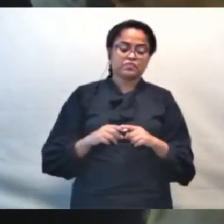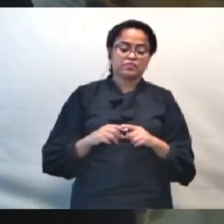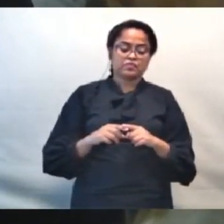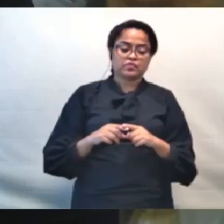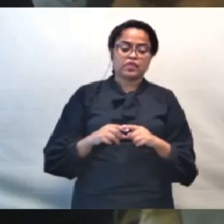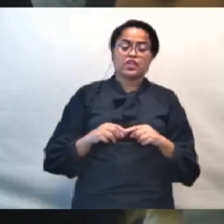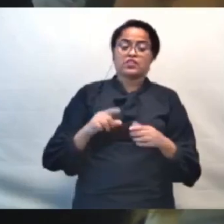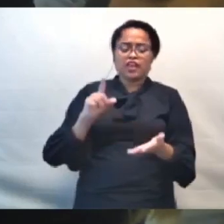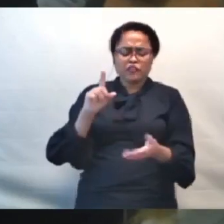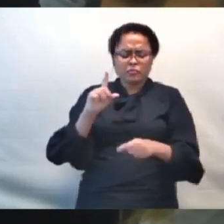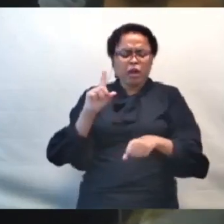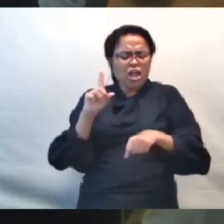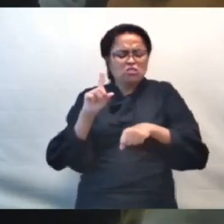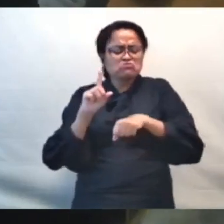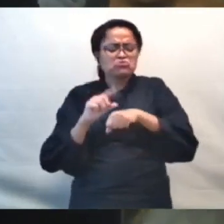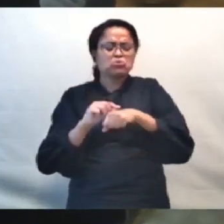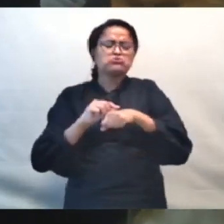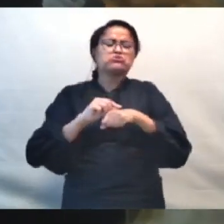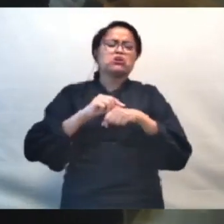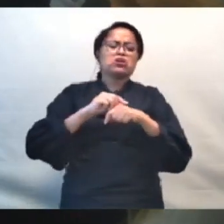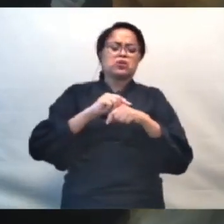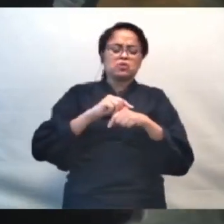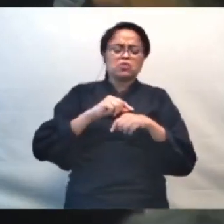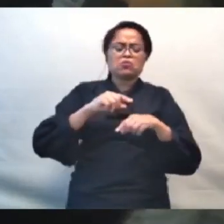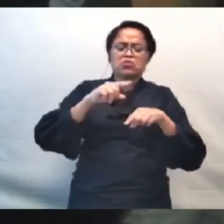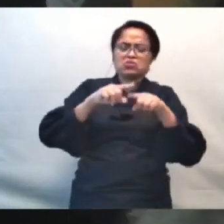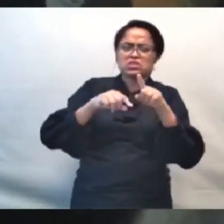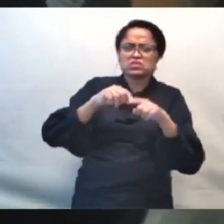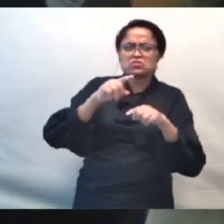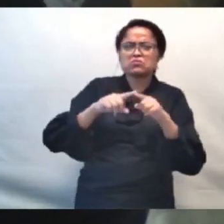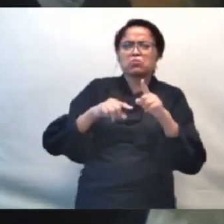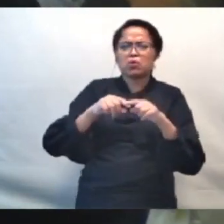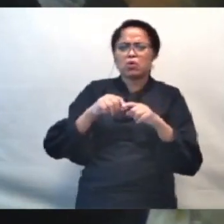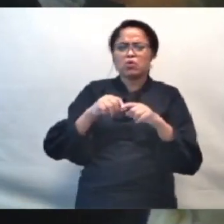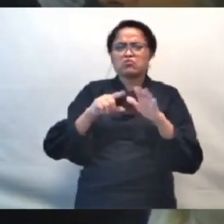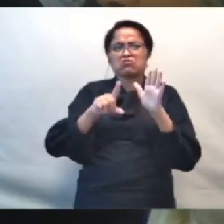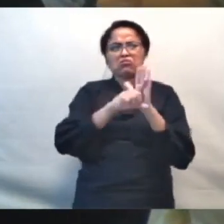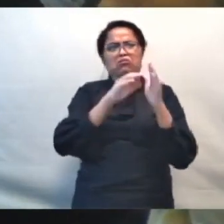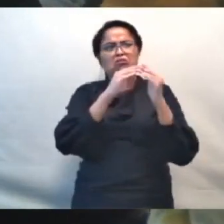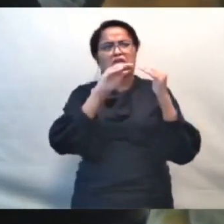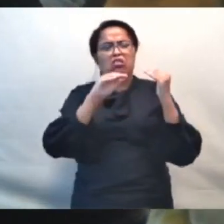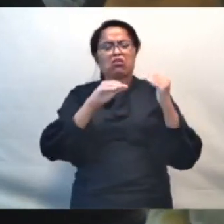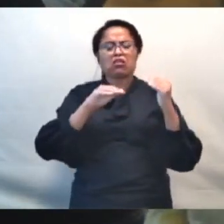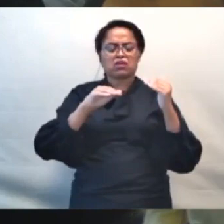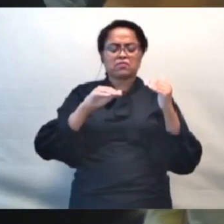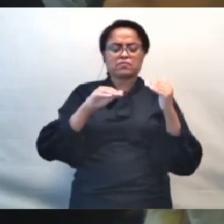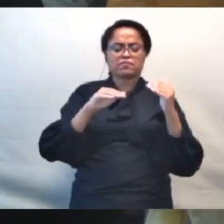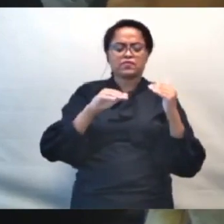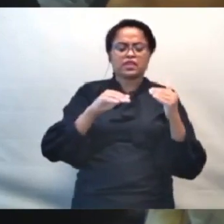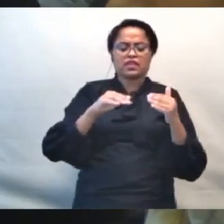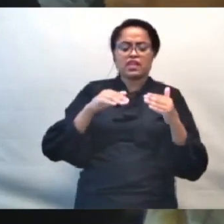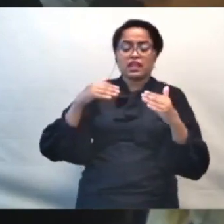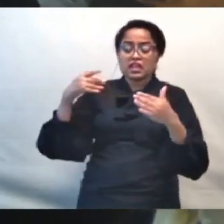significativa desses pontos e desde 2018, foram de 880 para